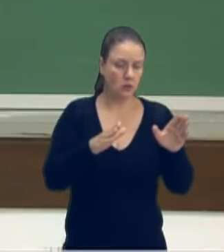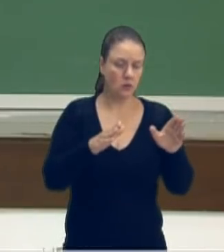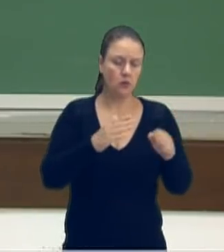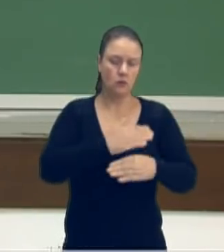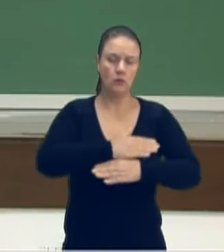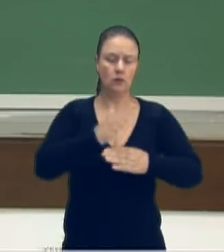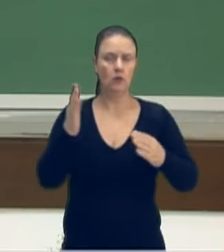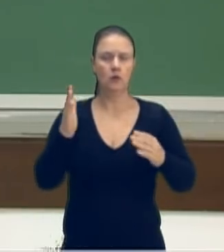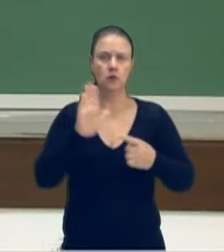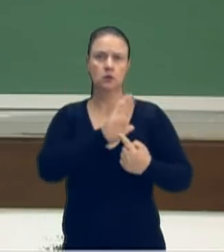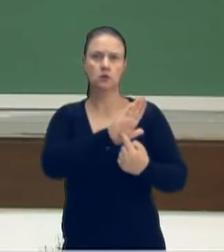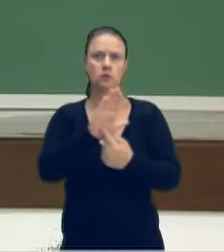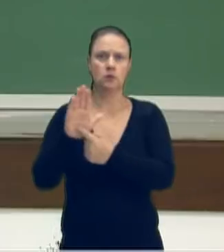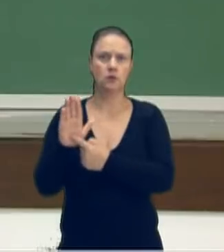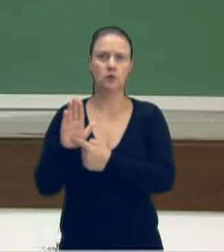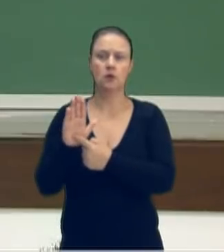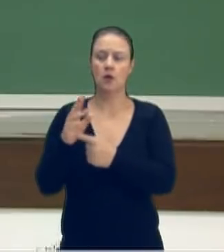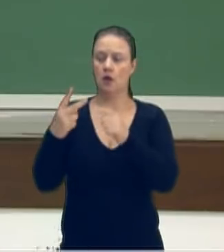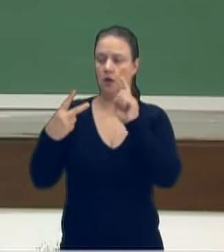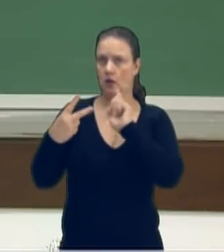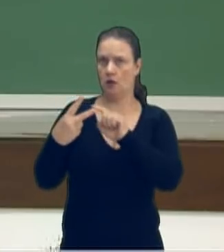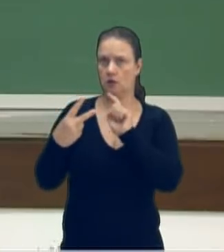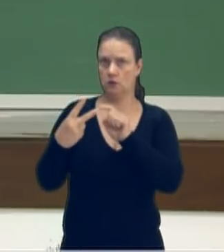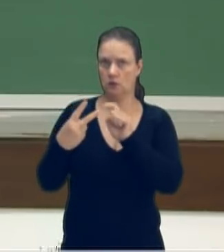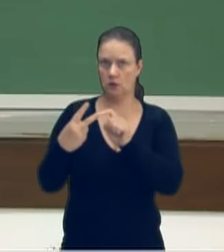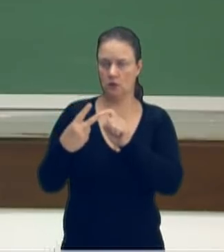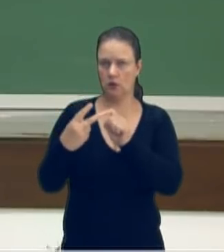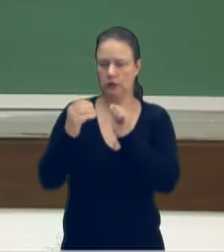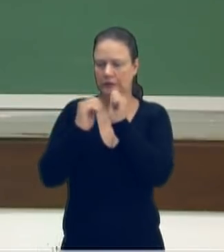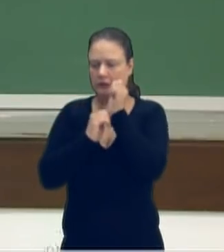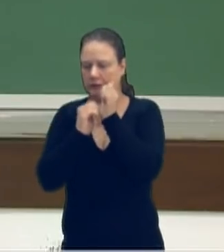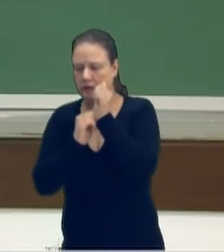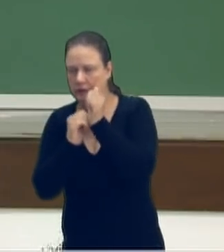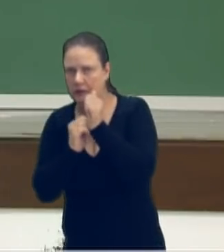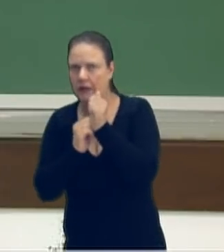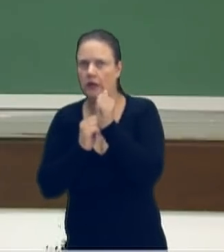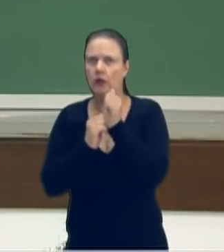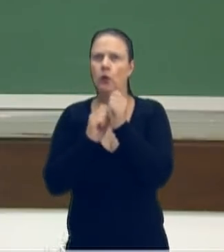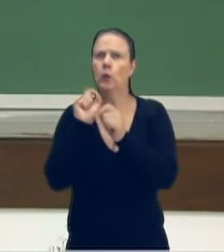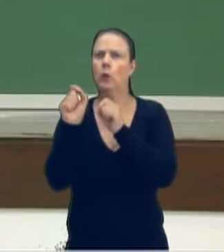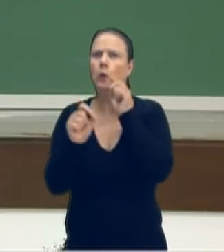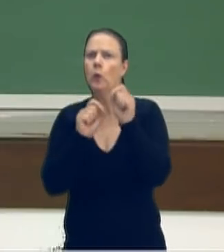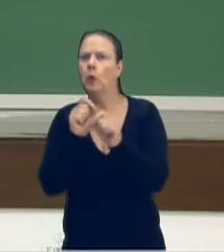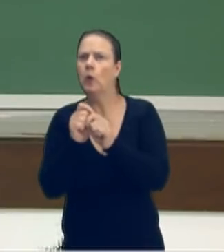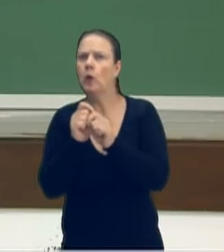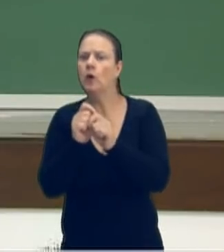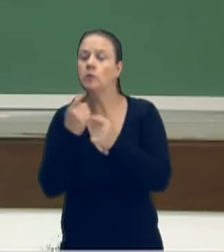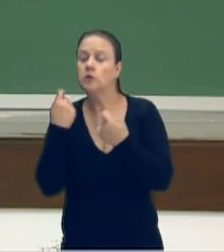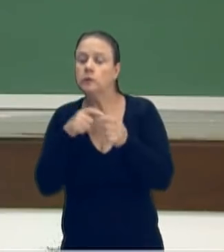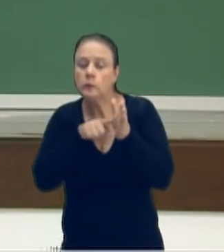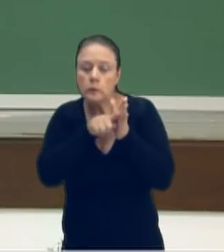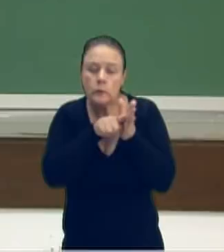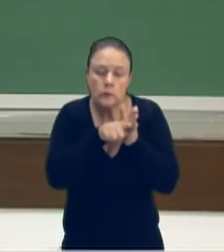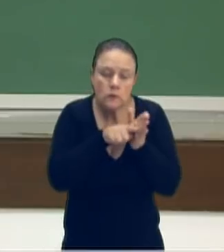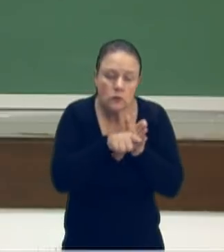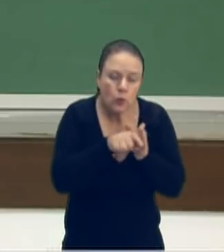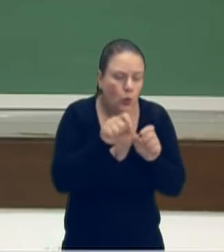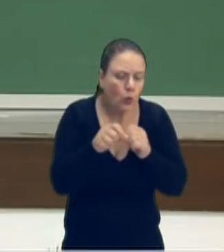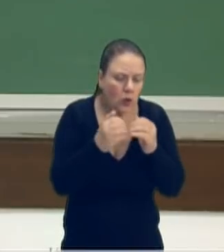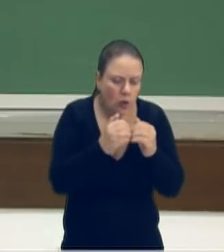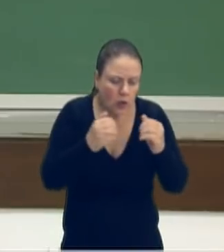espécie de enigma. Claro que depois eles fizeram até estudos, né, no laboratório para ver o que tinha dentro. Ela